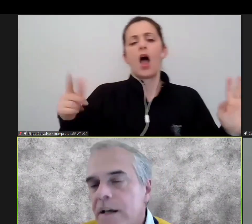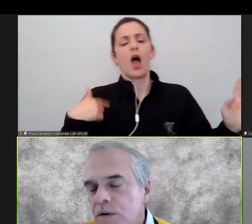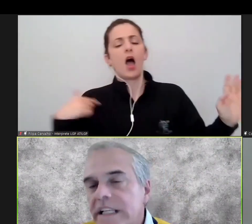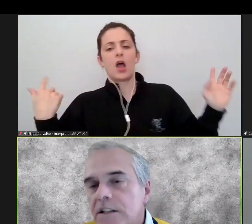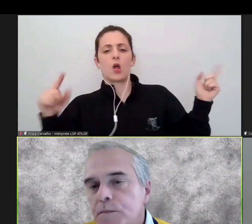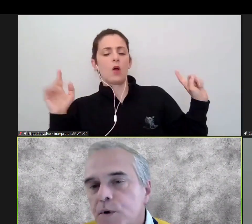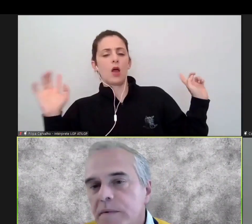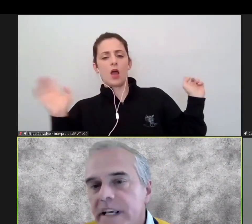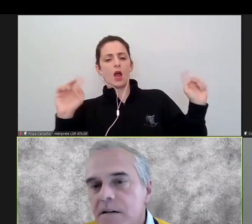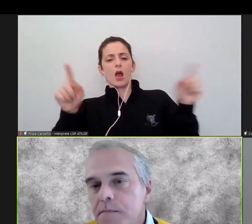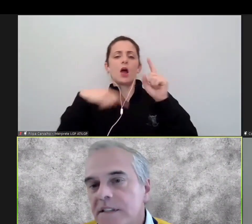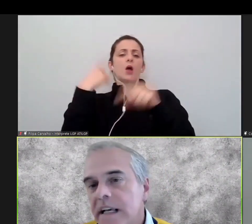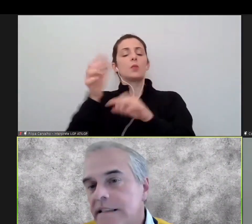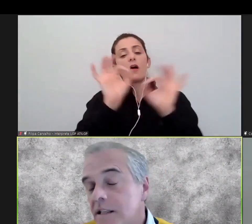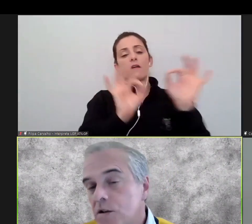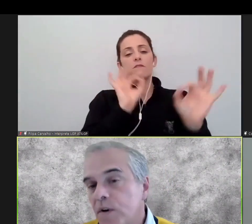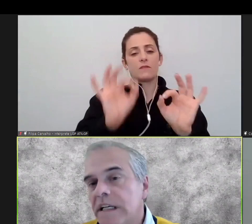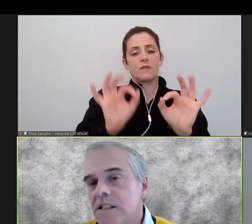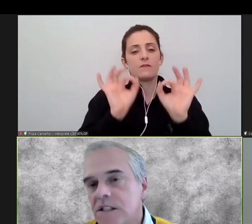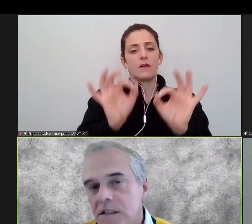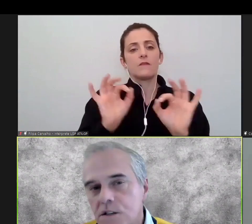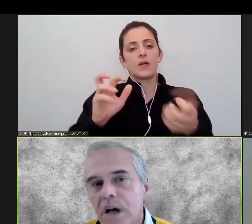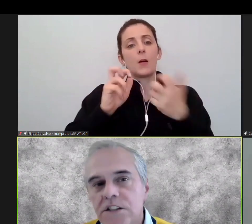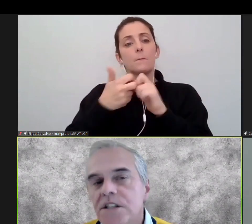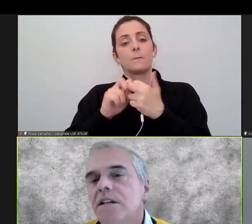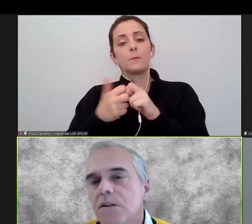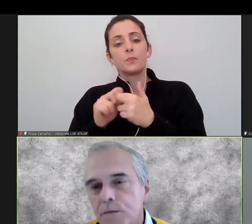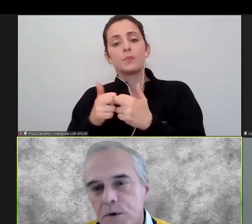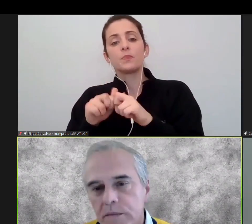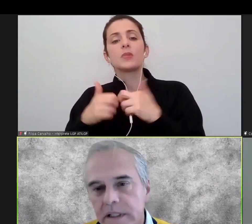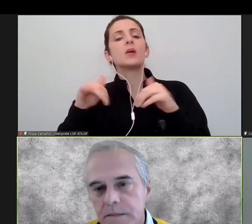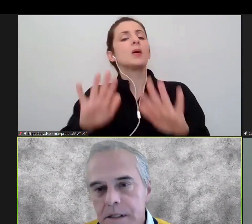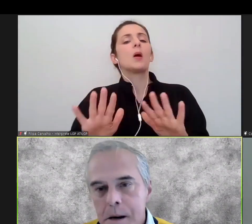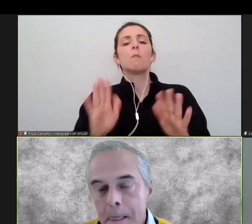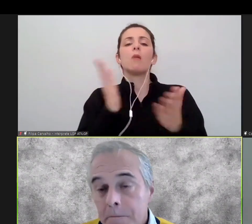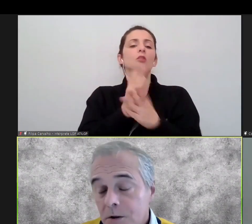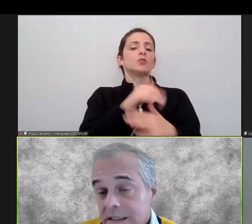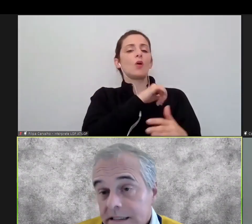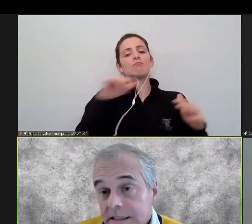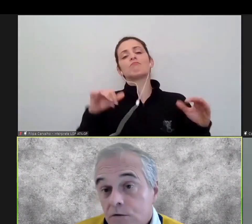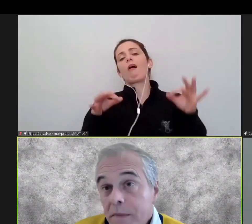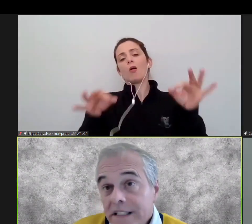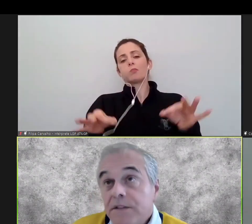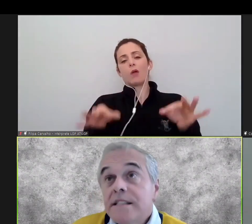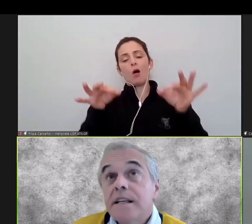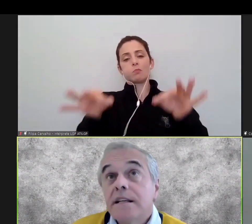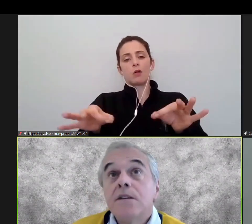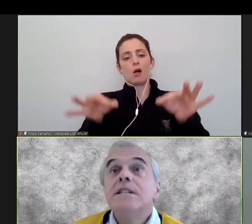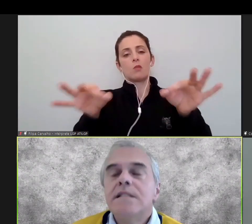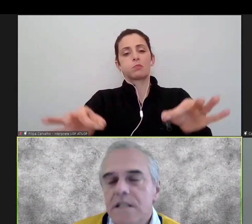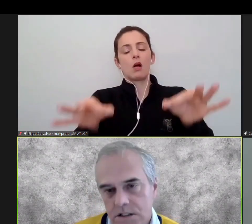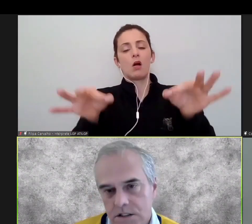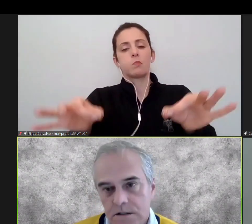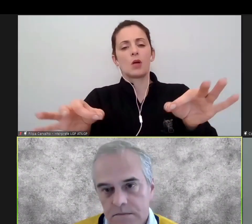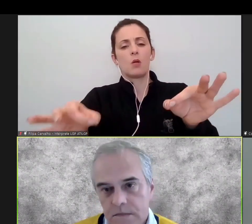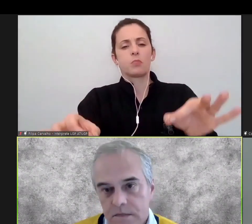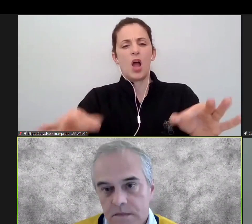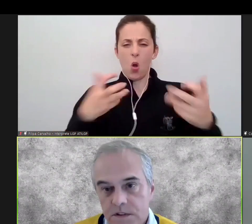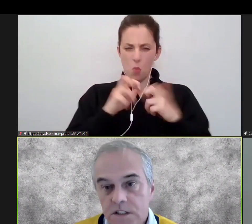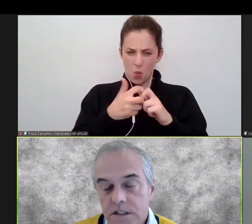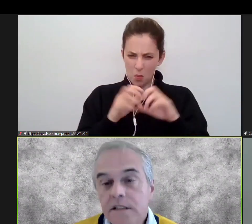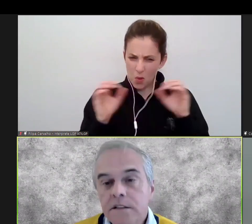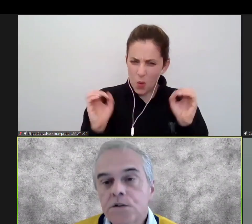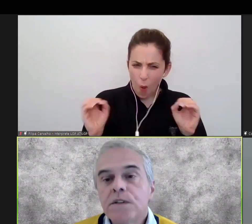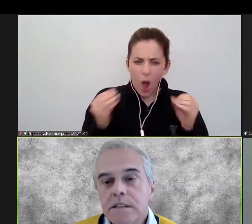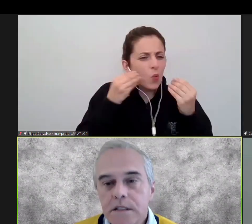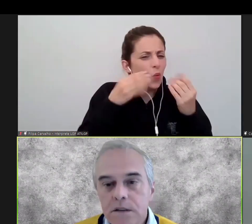que vai cuidar do problema, mas na realidade só procrastina, só adia o problema. Então, assim, como é que você vai dizer que não existe?